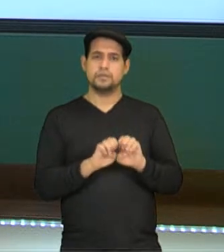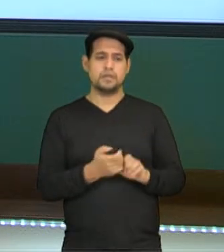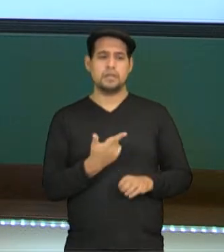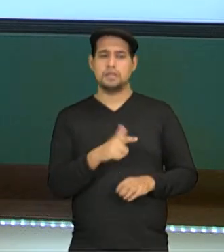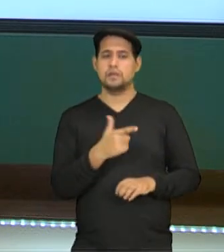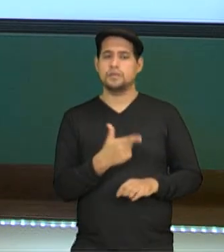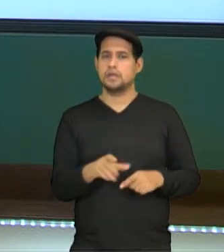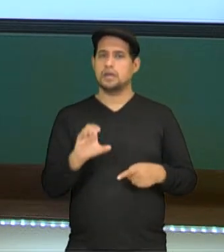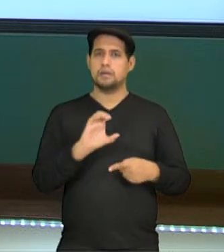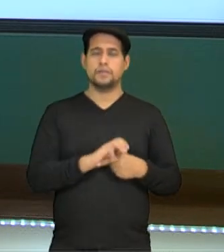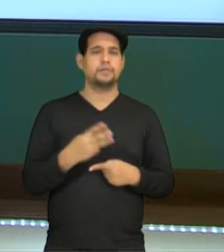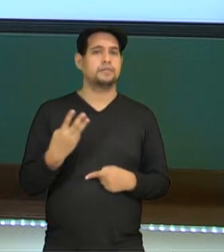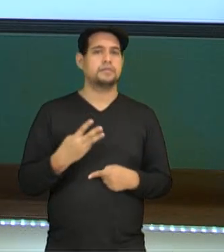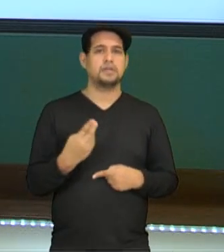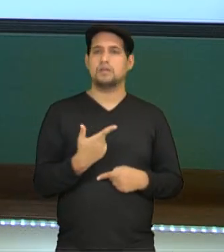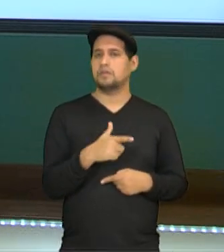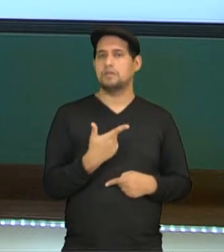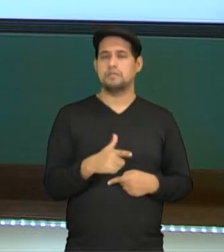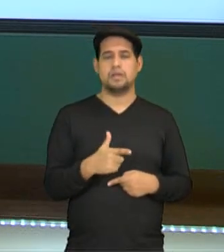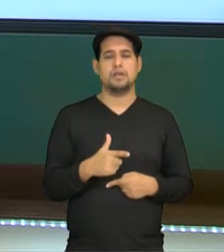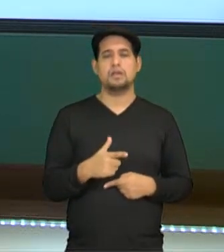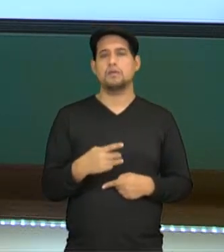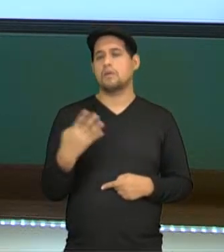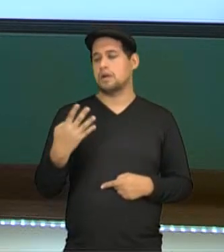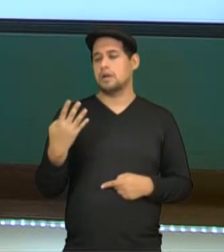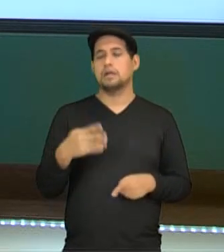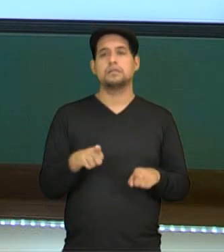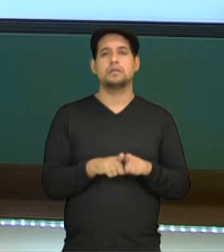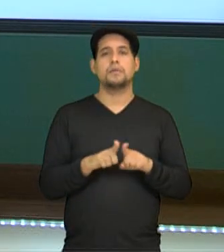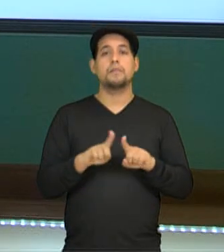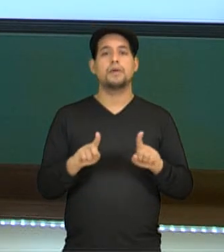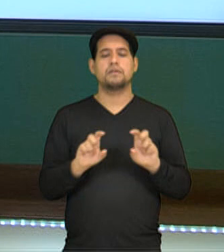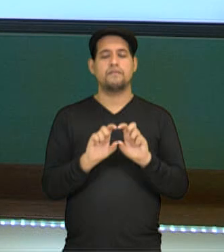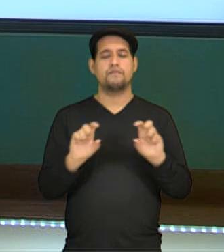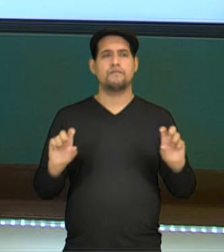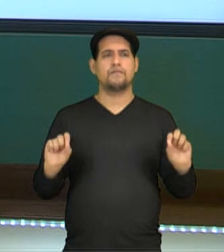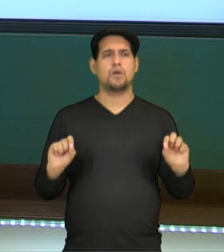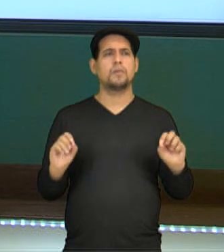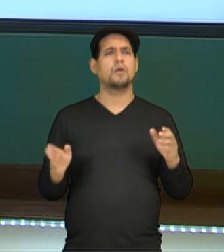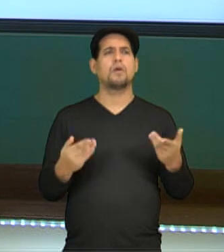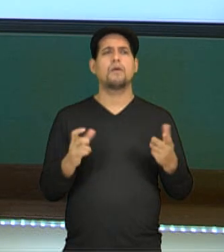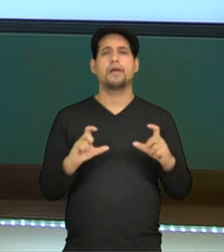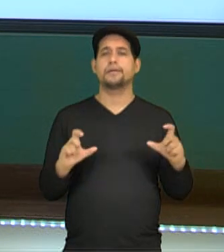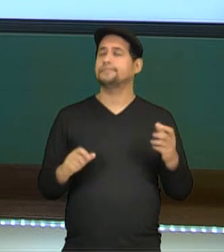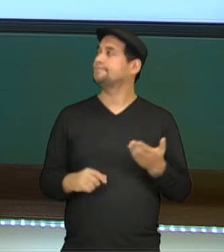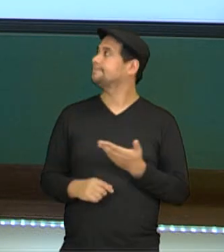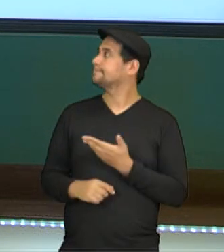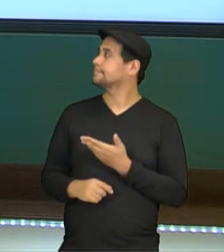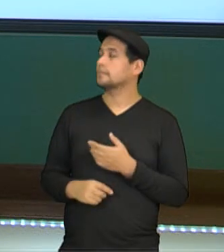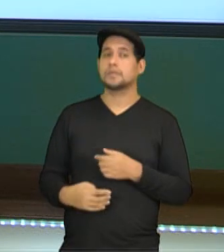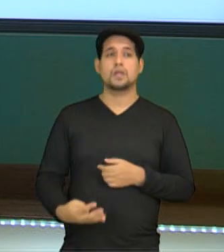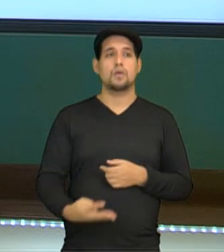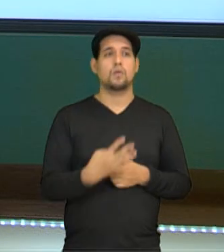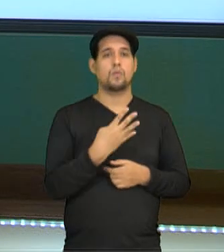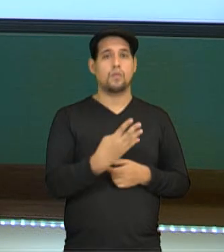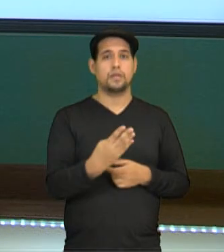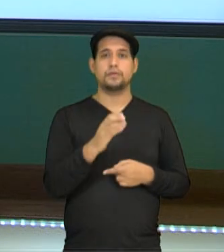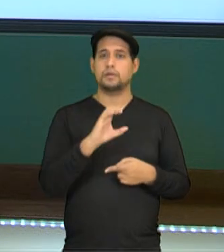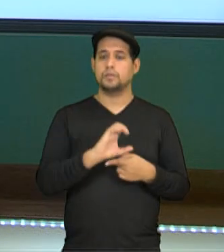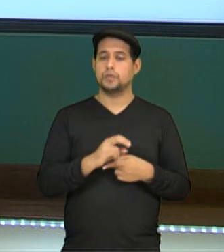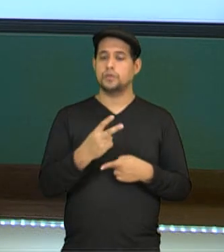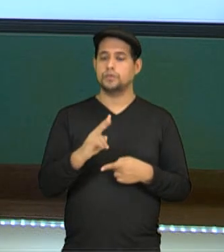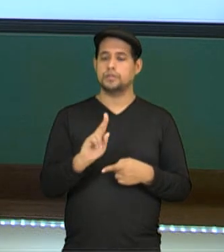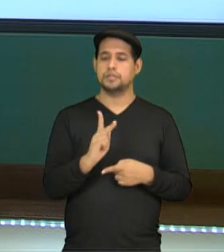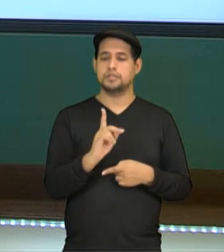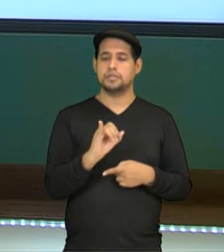temos carbonos terciário nem quaternário. E a fórmula molecular, professor? 4 carbonos, 2